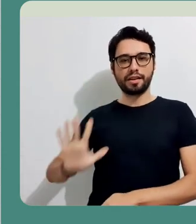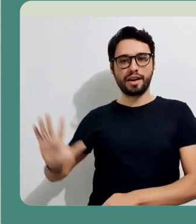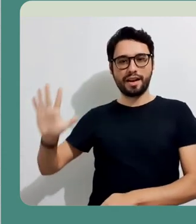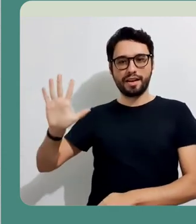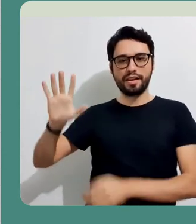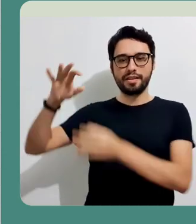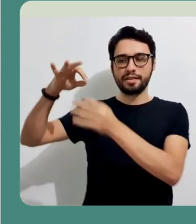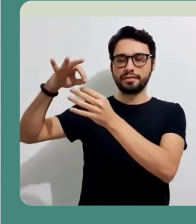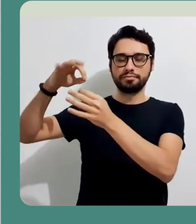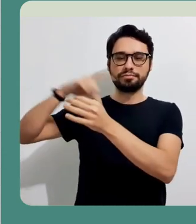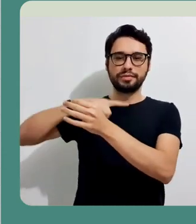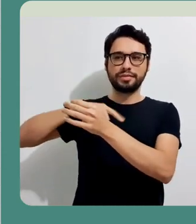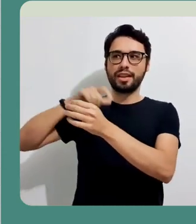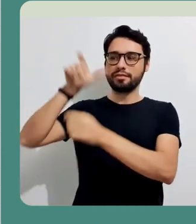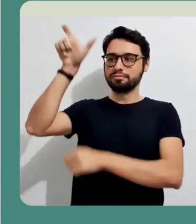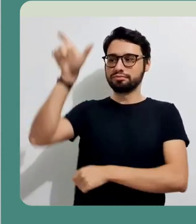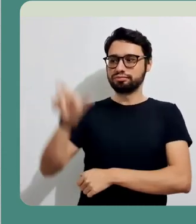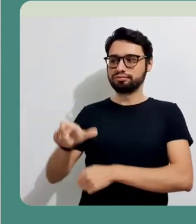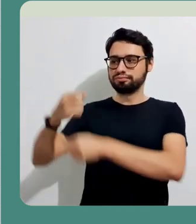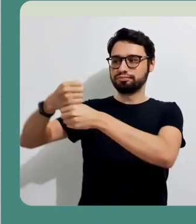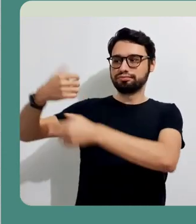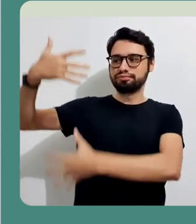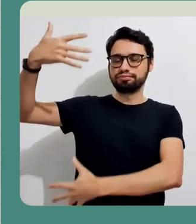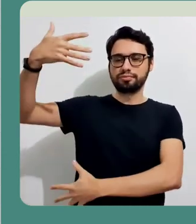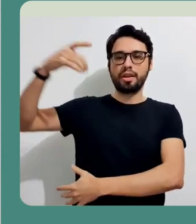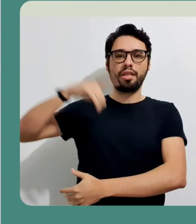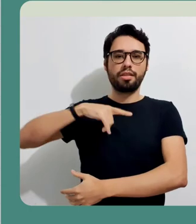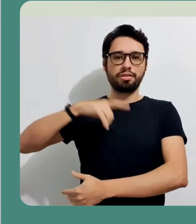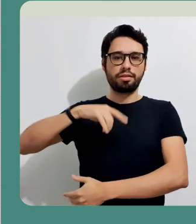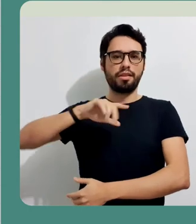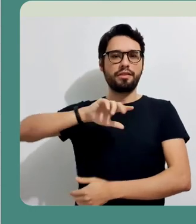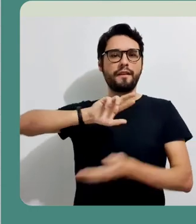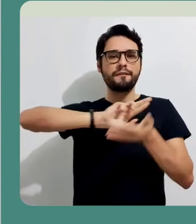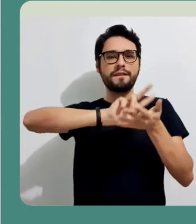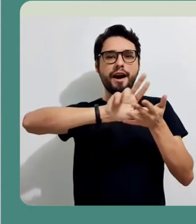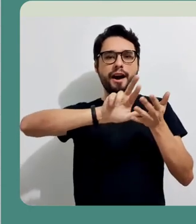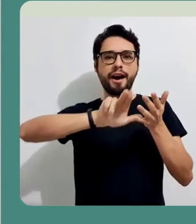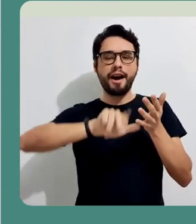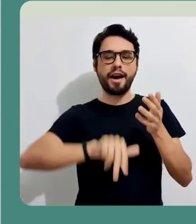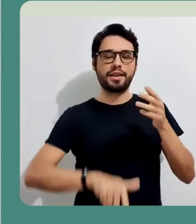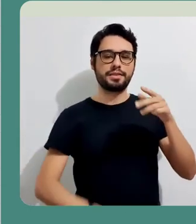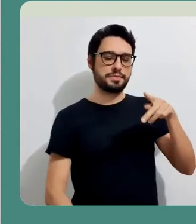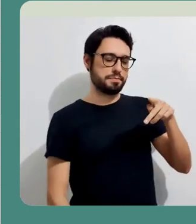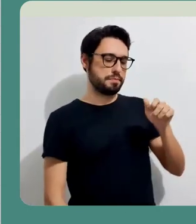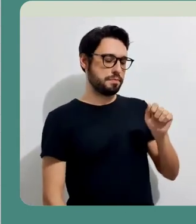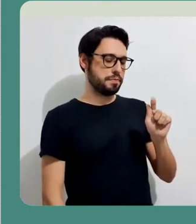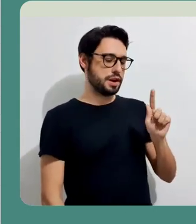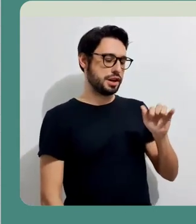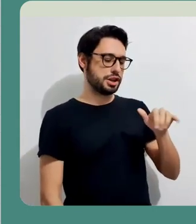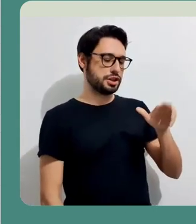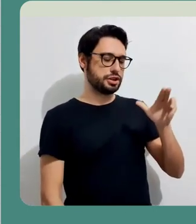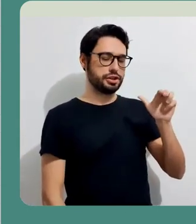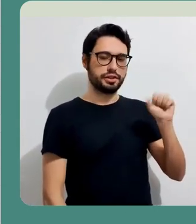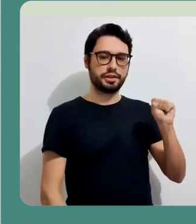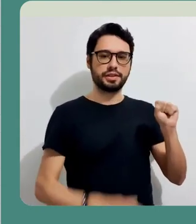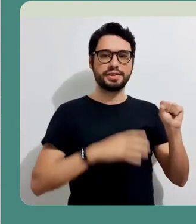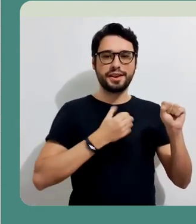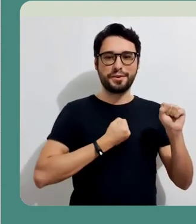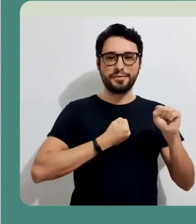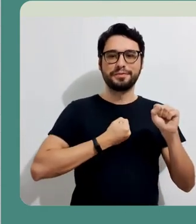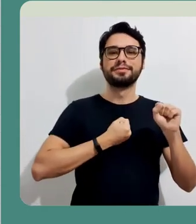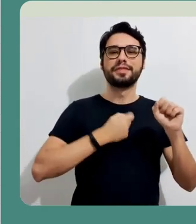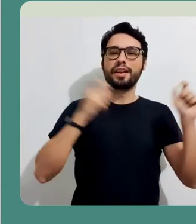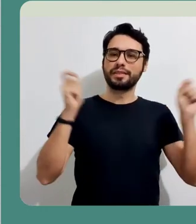aí eu tenho todas as páginas criadas então eu posso vir aqui continuar minha vídeo aula né gerando então